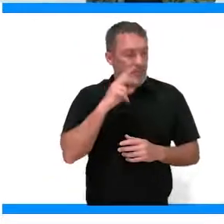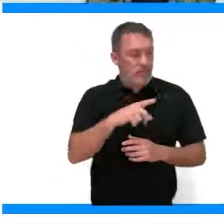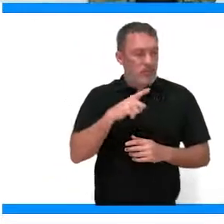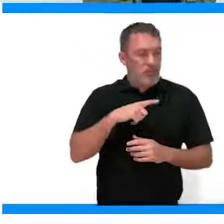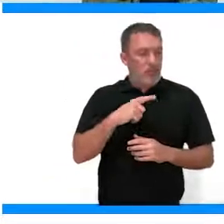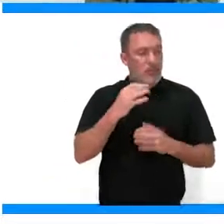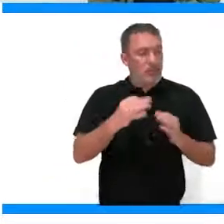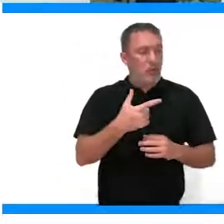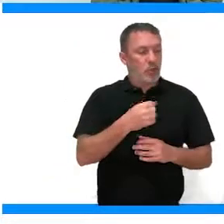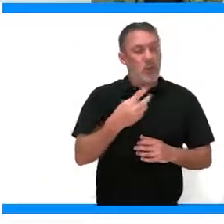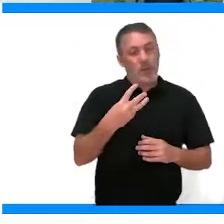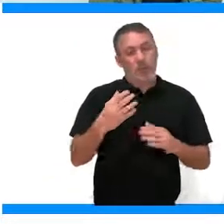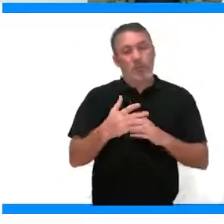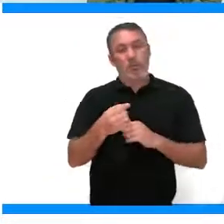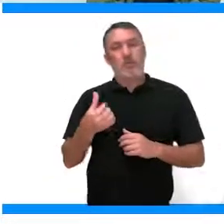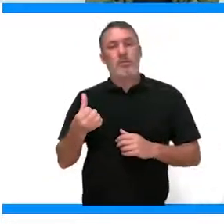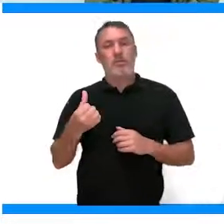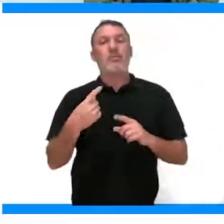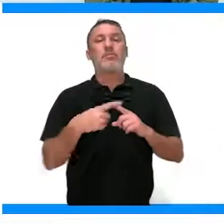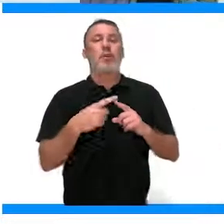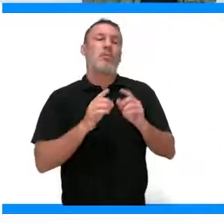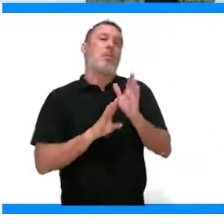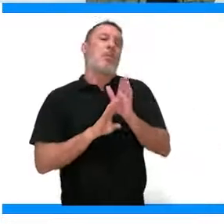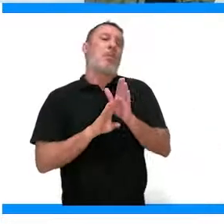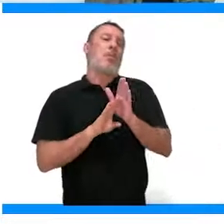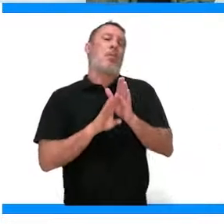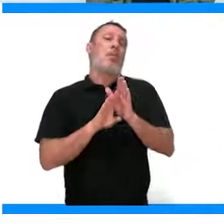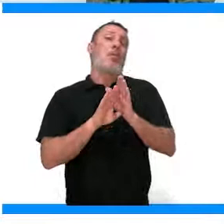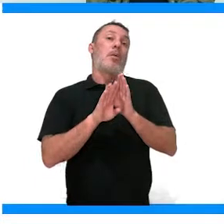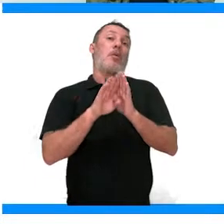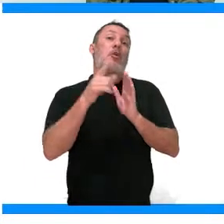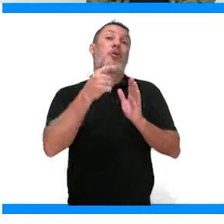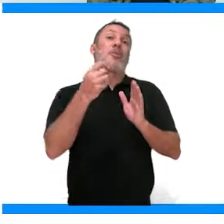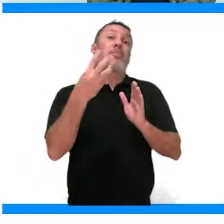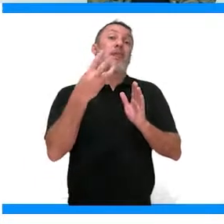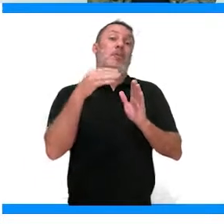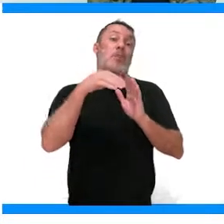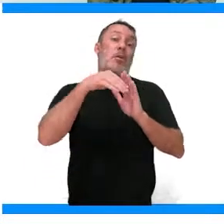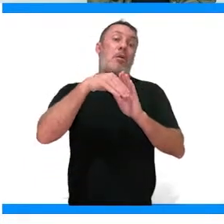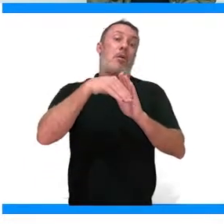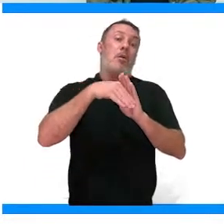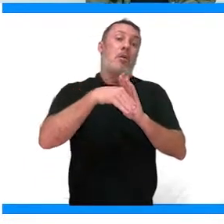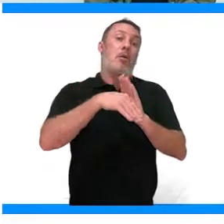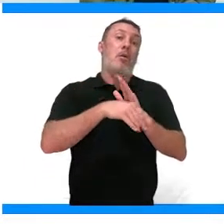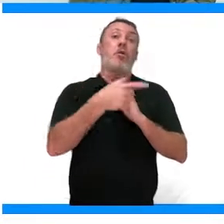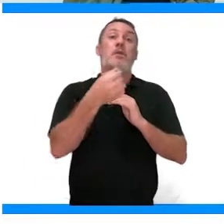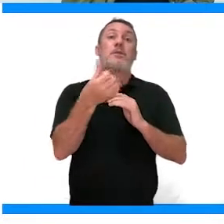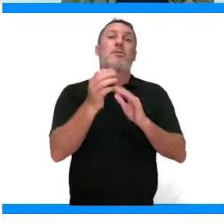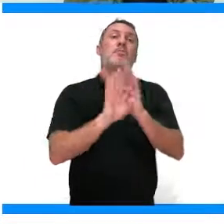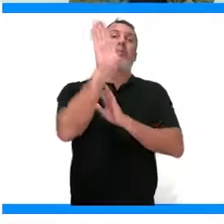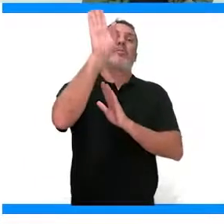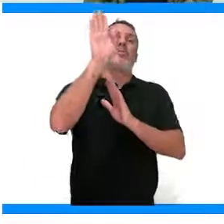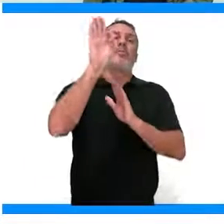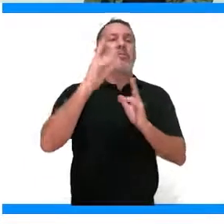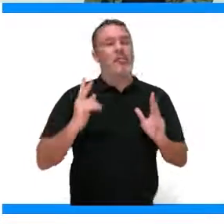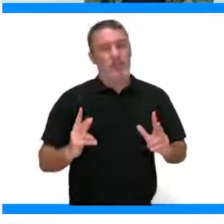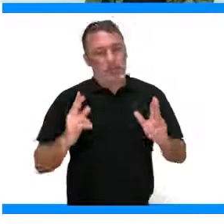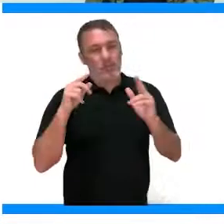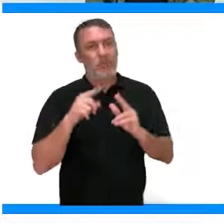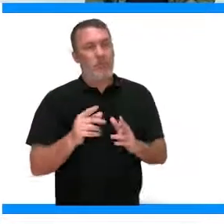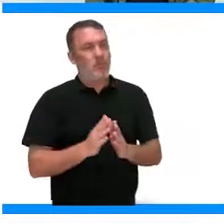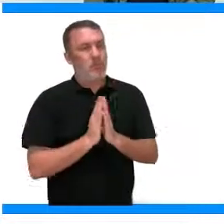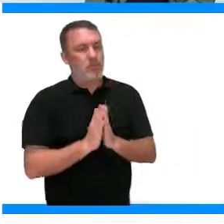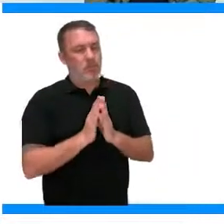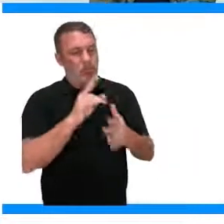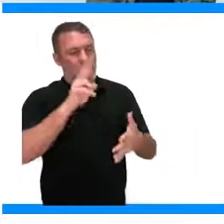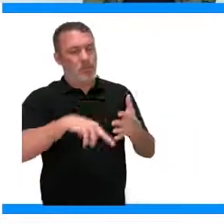A partir de 2006 o gráfico volta a subir. Queda, o gráfico cai. E recuperação, o gráfico sobe. Por